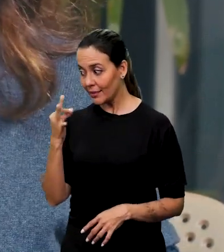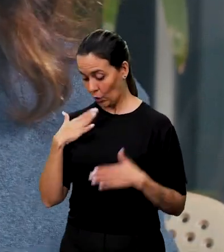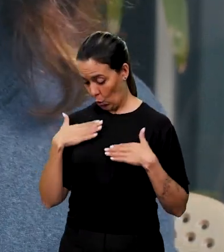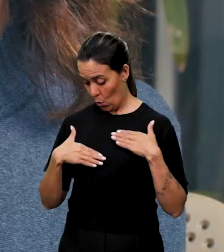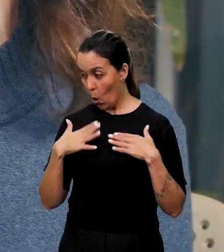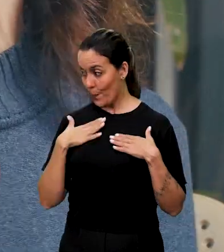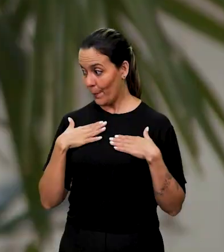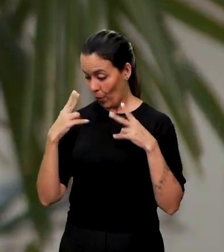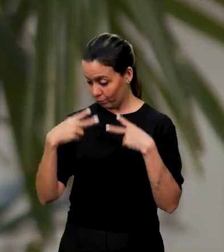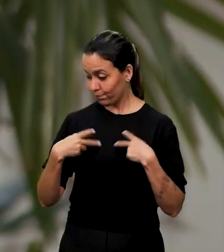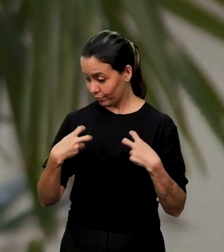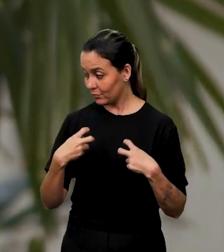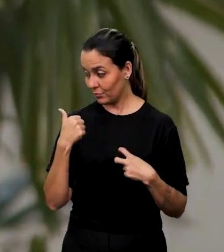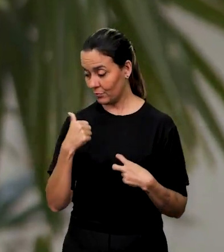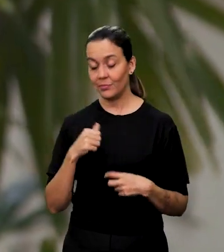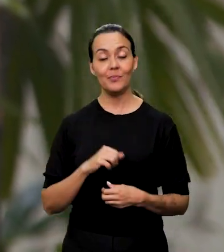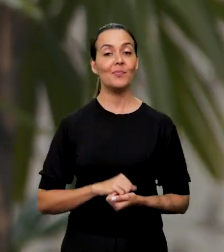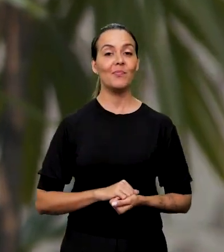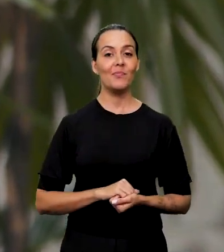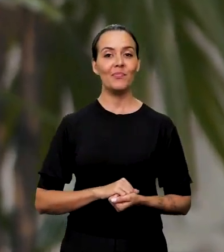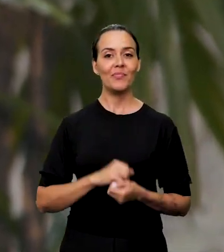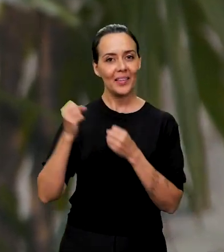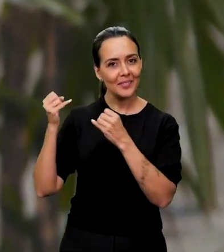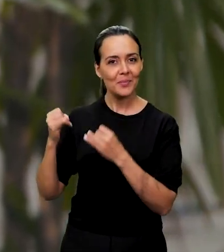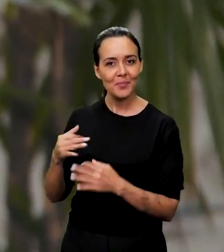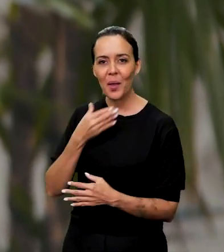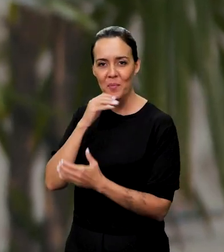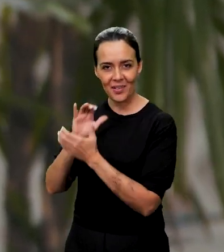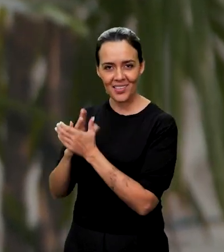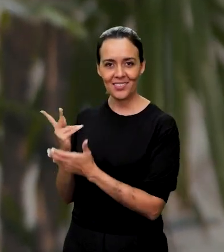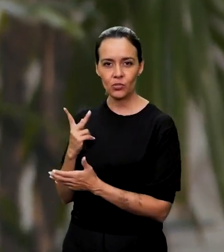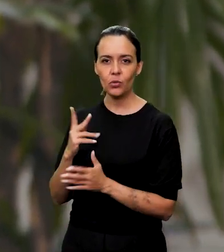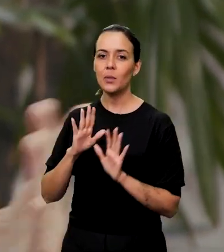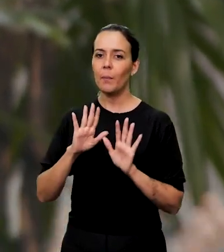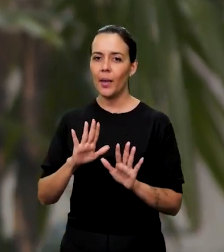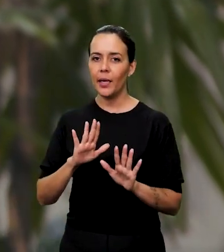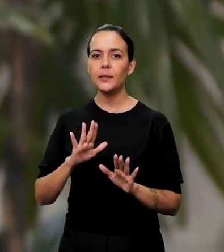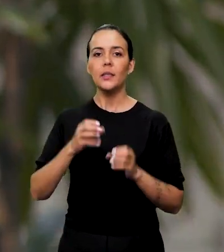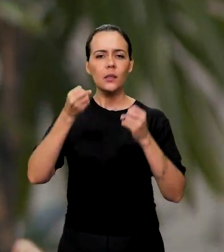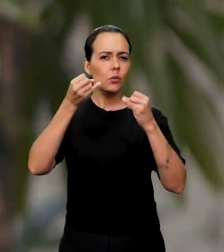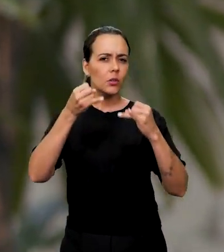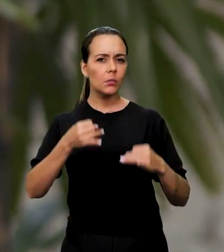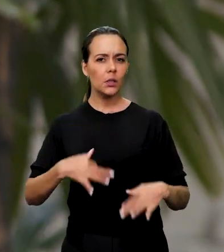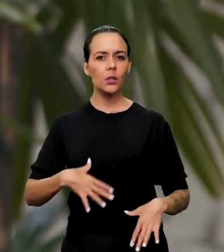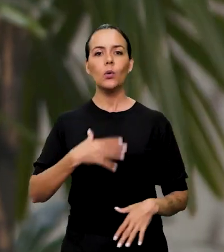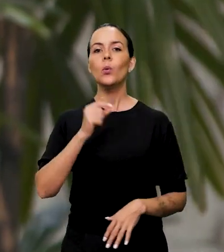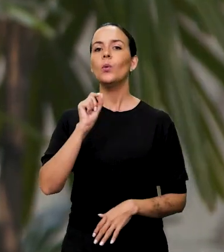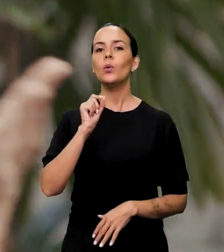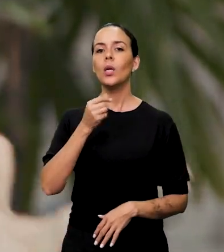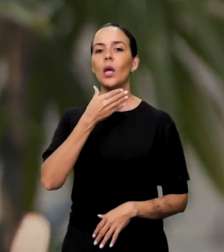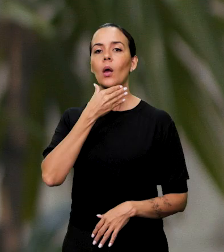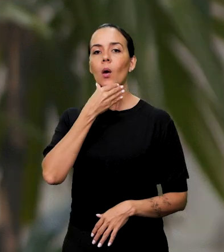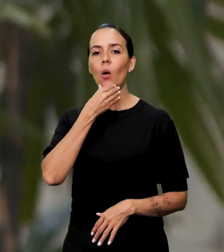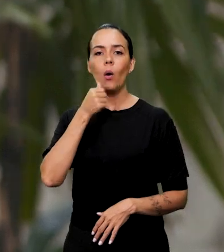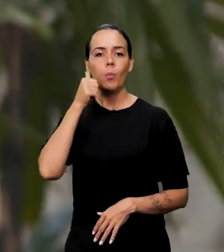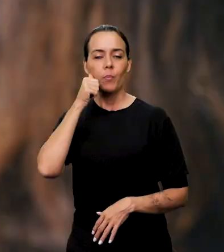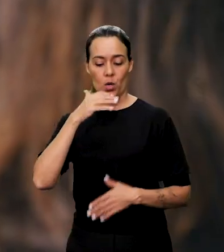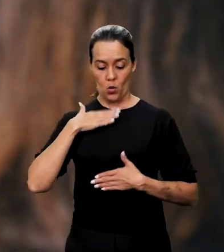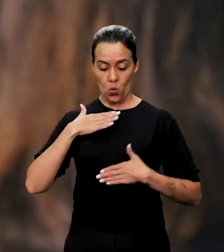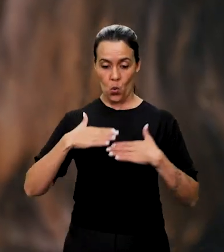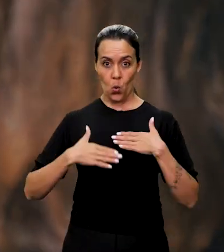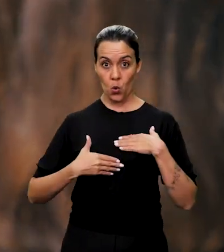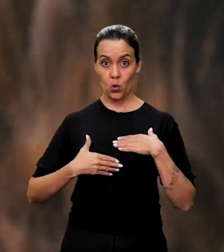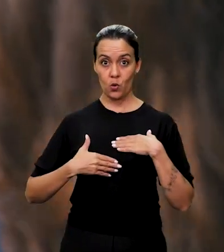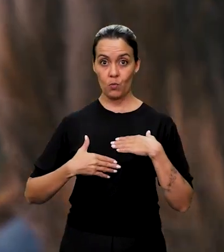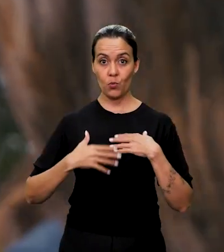de verdade. Eu falo que o corpo que envelhece, ele é um corpo cheio de histórias, cheio de experiência.